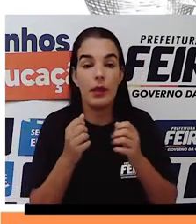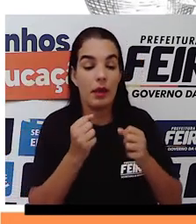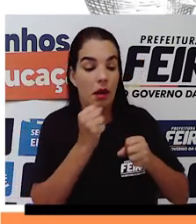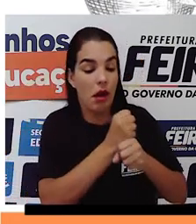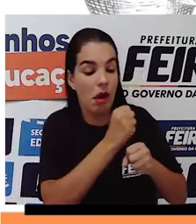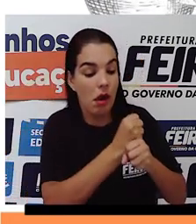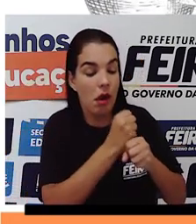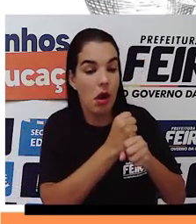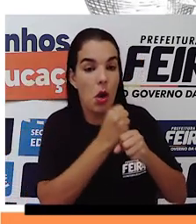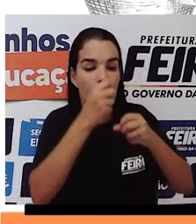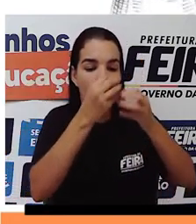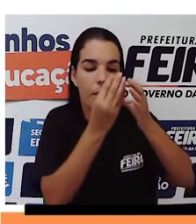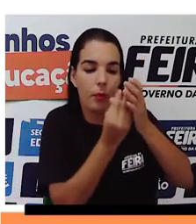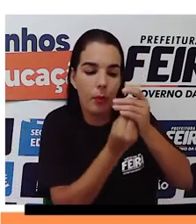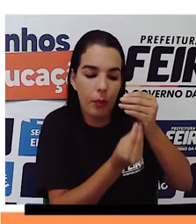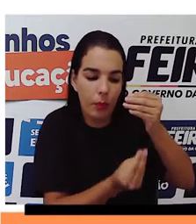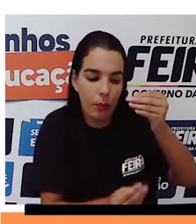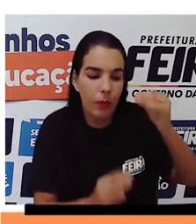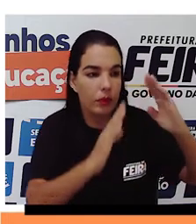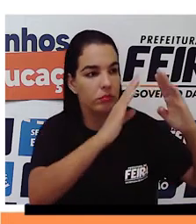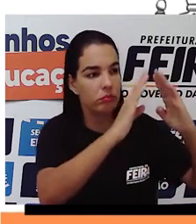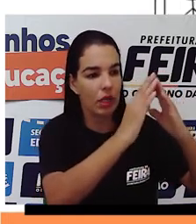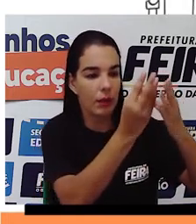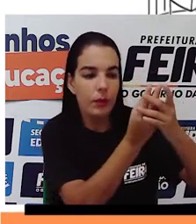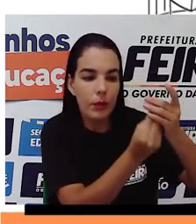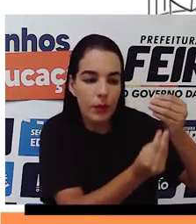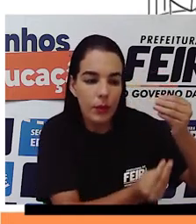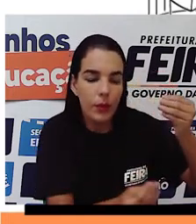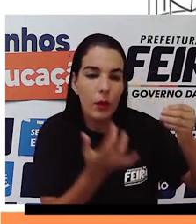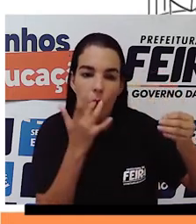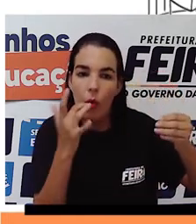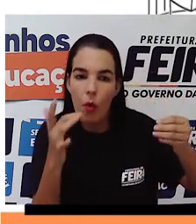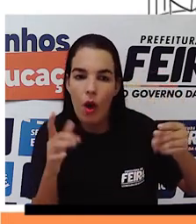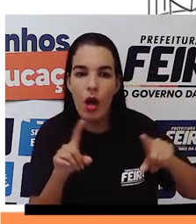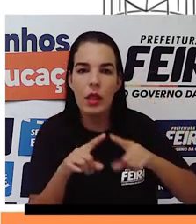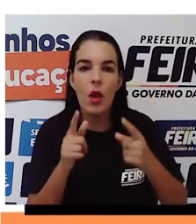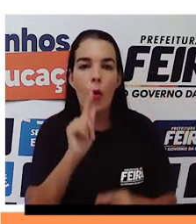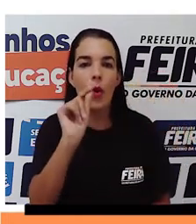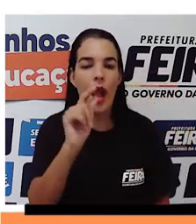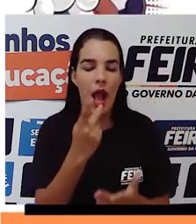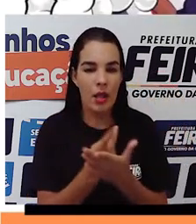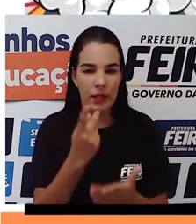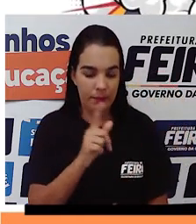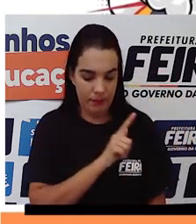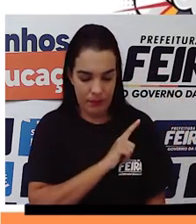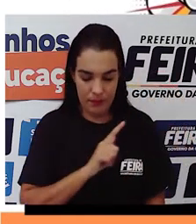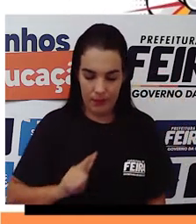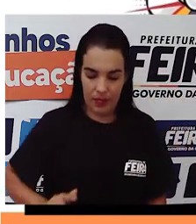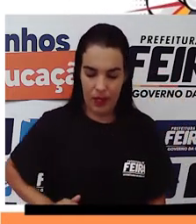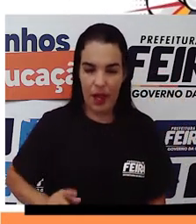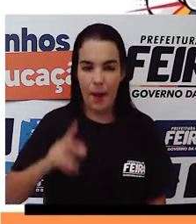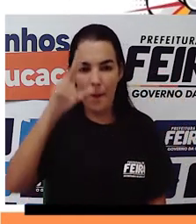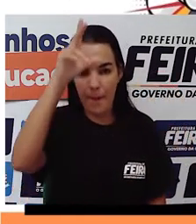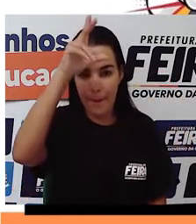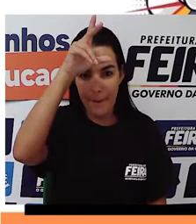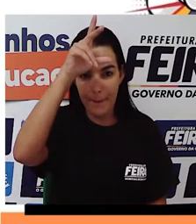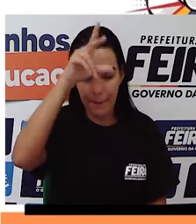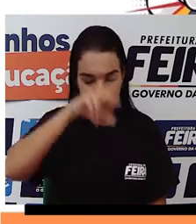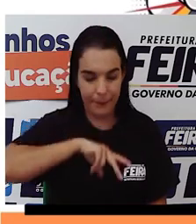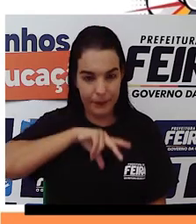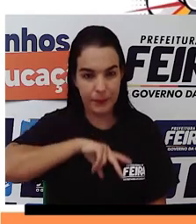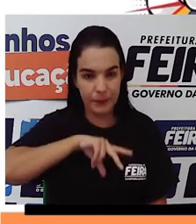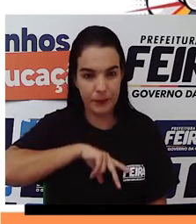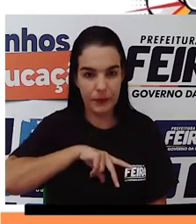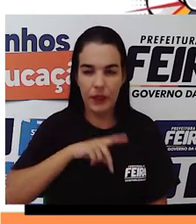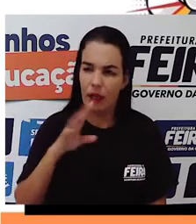fundição estão entre as principais causas desse movimento. O governo português, ao tomar conhecimento da revolta, reprimiu